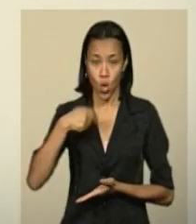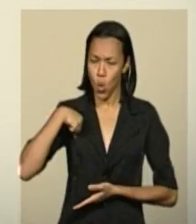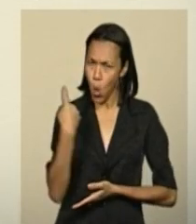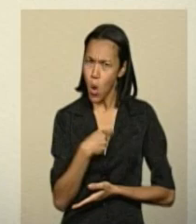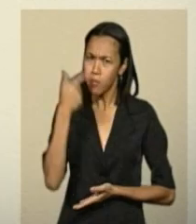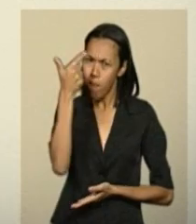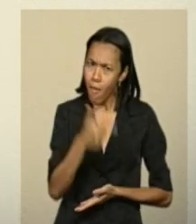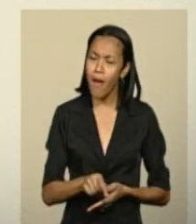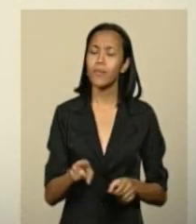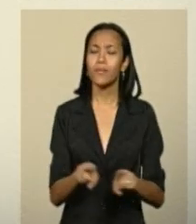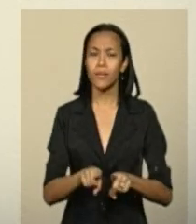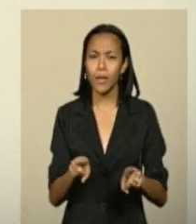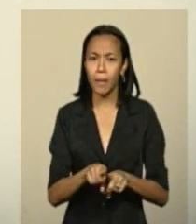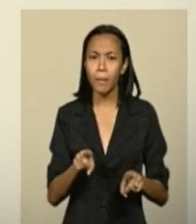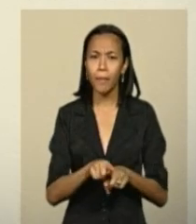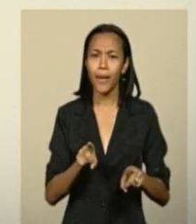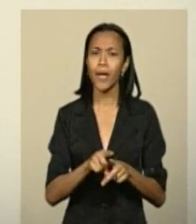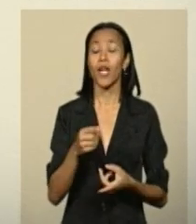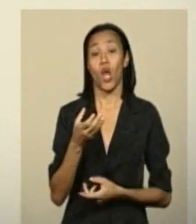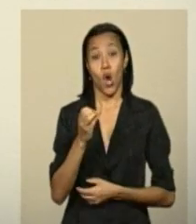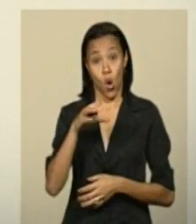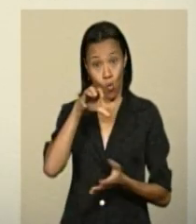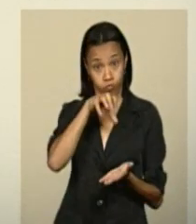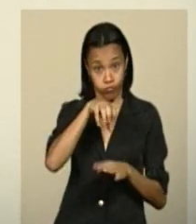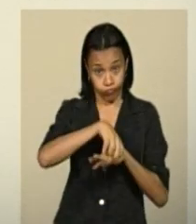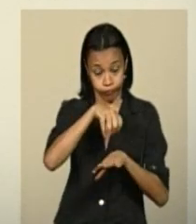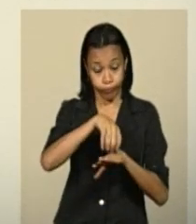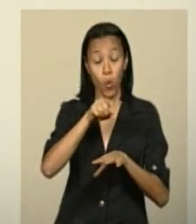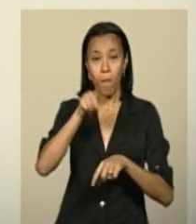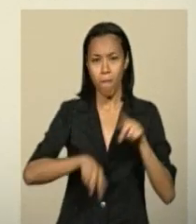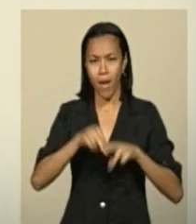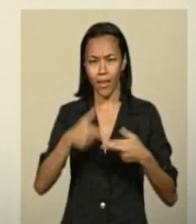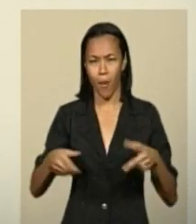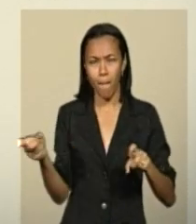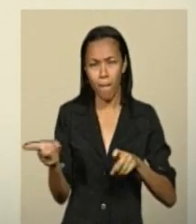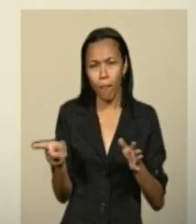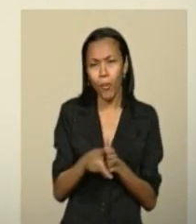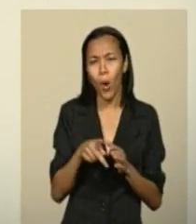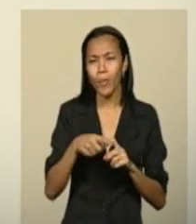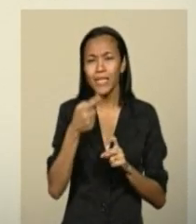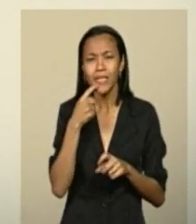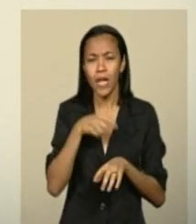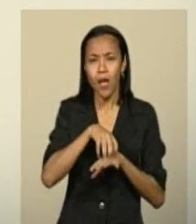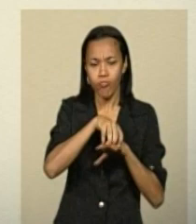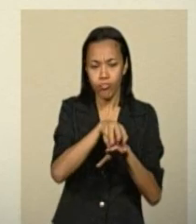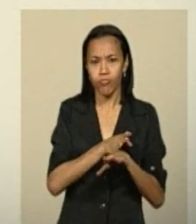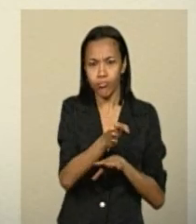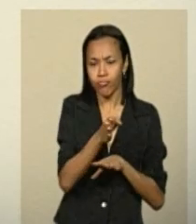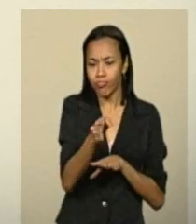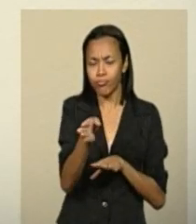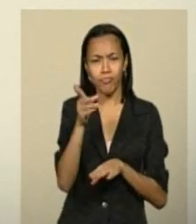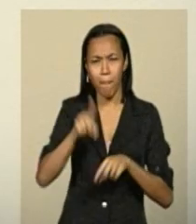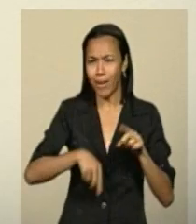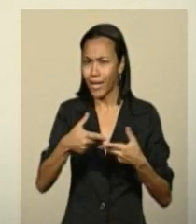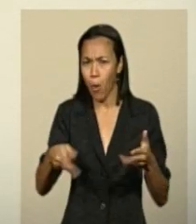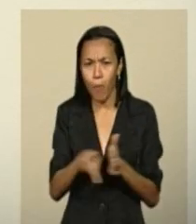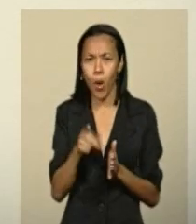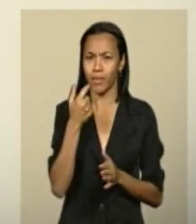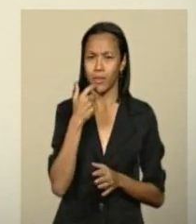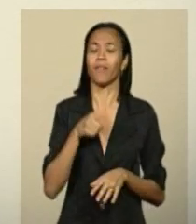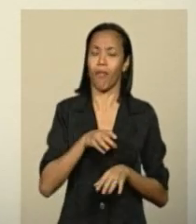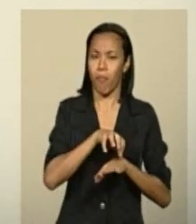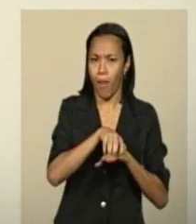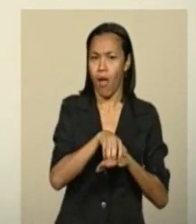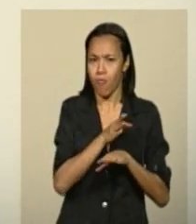investindo também nos consultórios móveis que são vãs com todos os equipamentos de um consultório odontológico